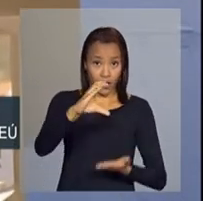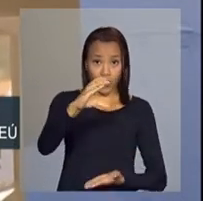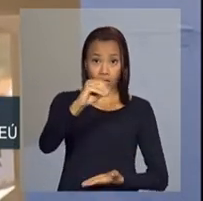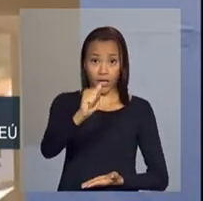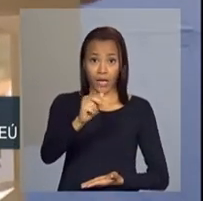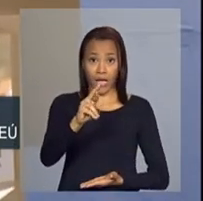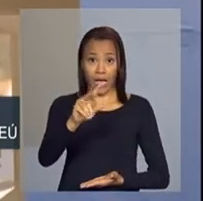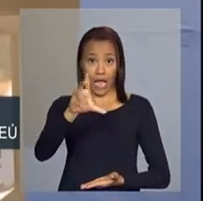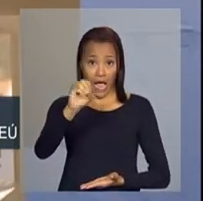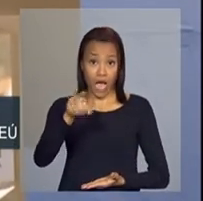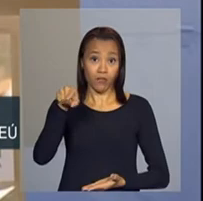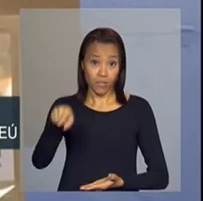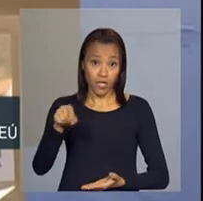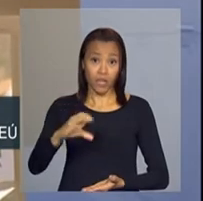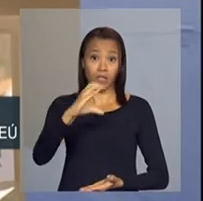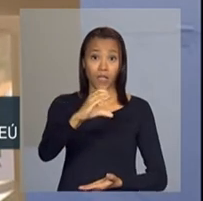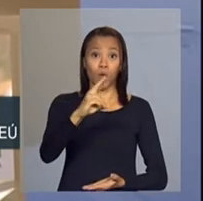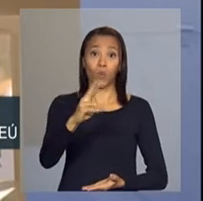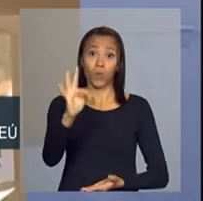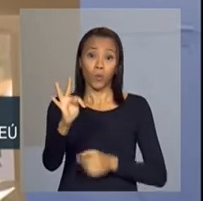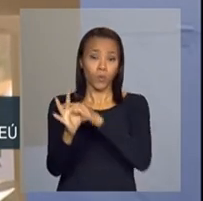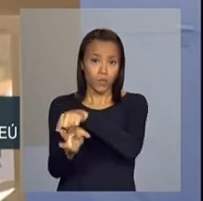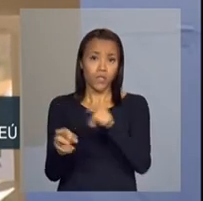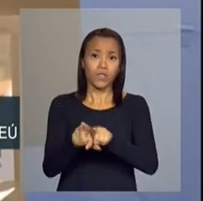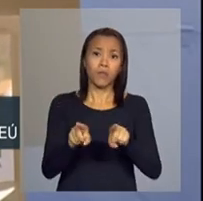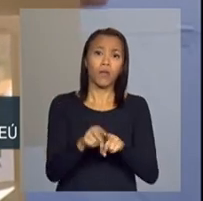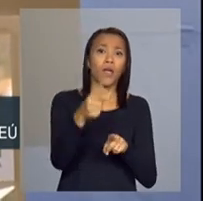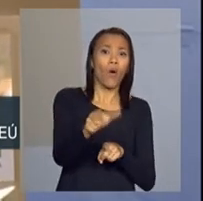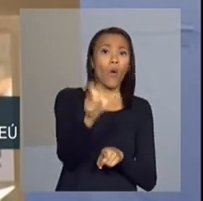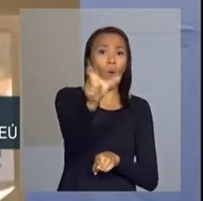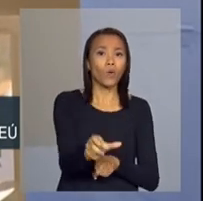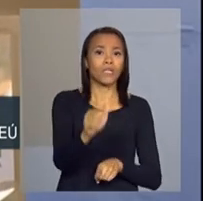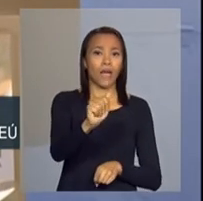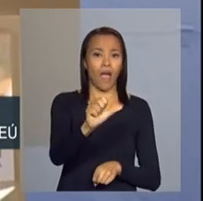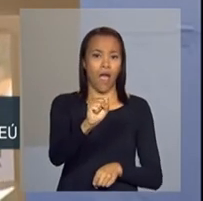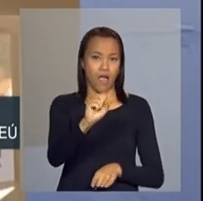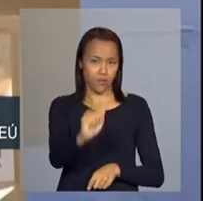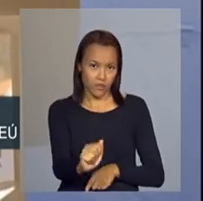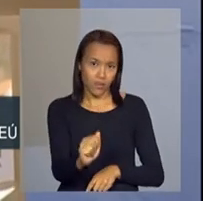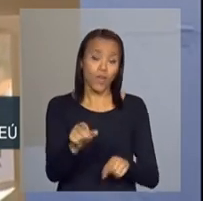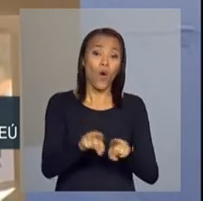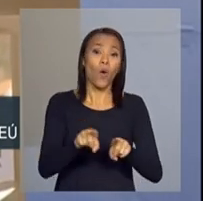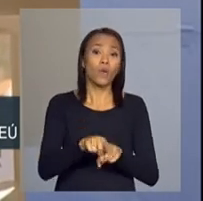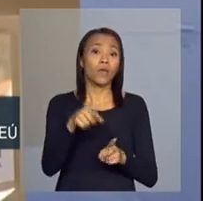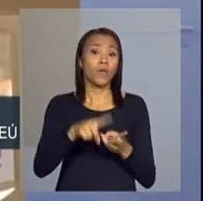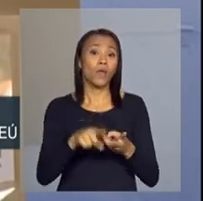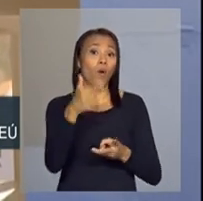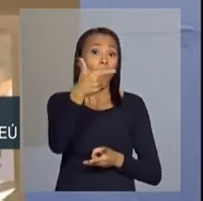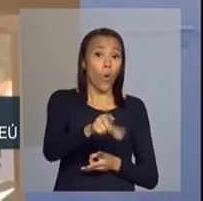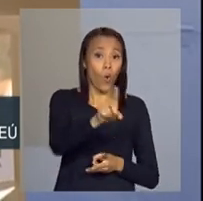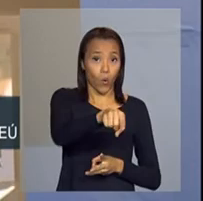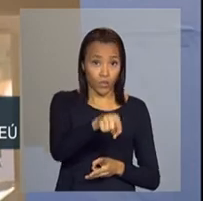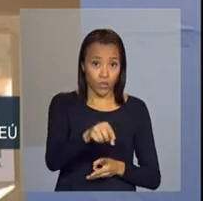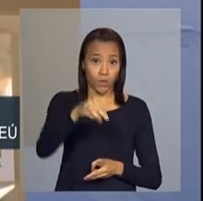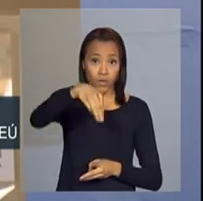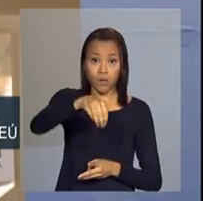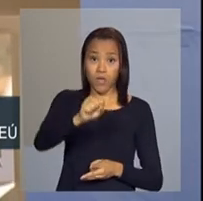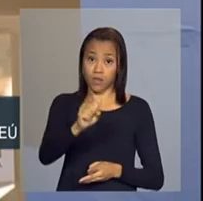da Central Única dos Trabalhadores, a companheira Neilda, da ASA, e a companheira Aparecida, do MST.